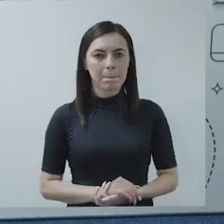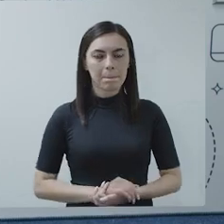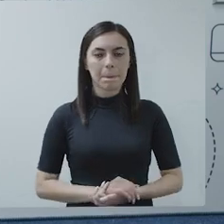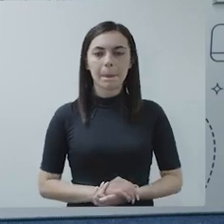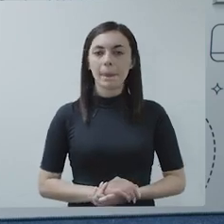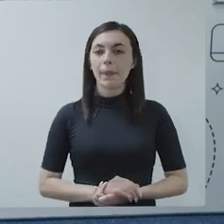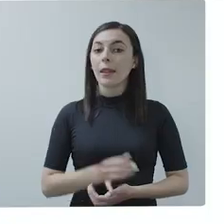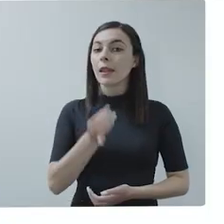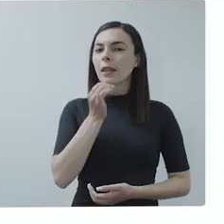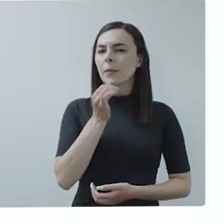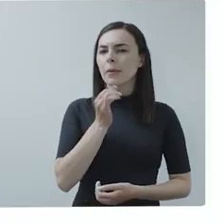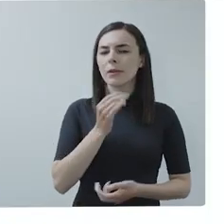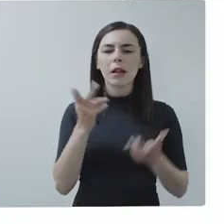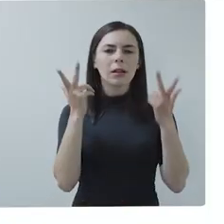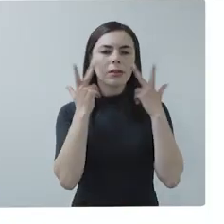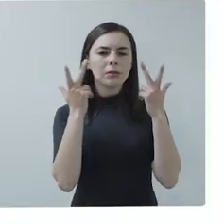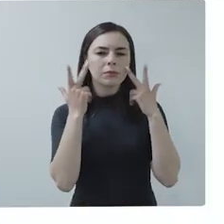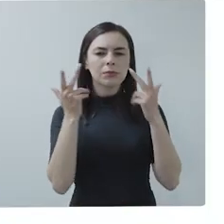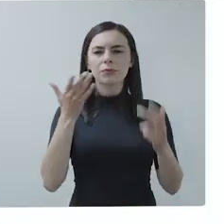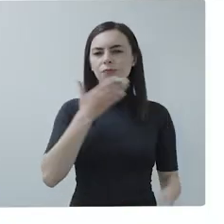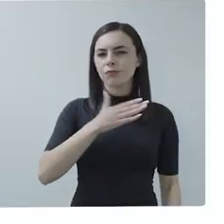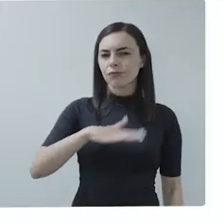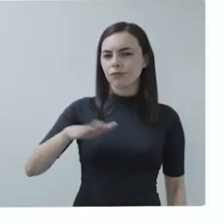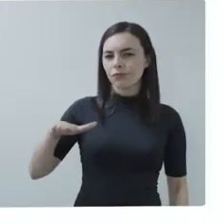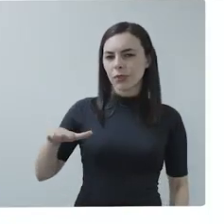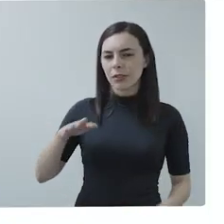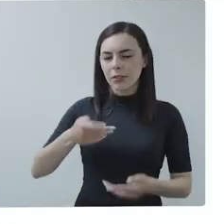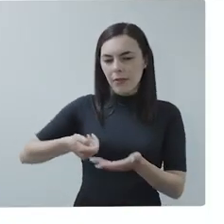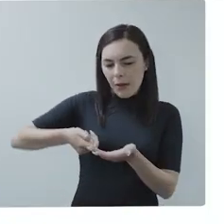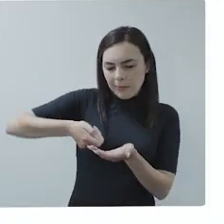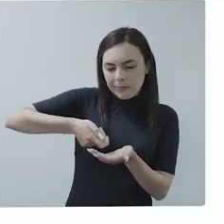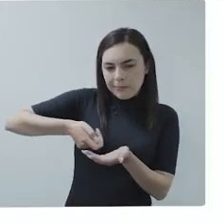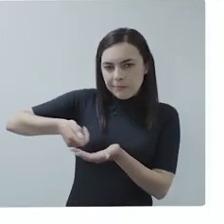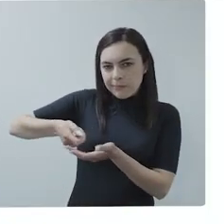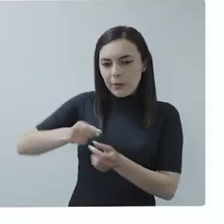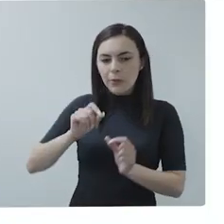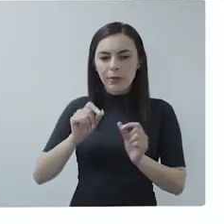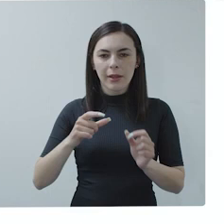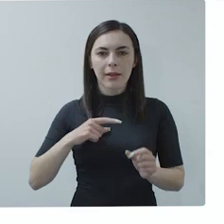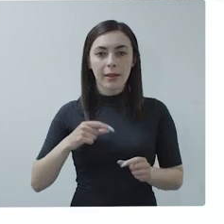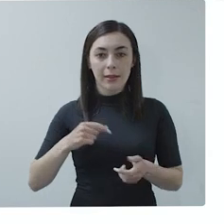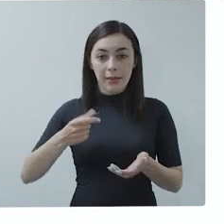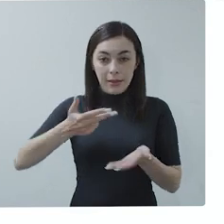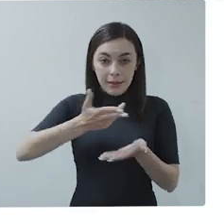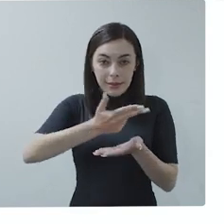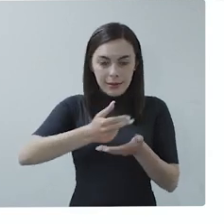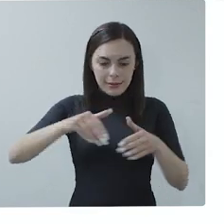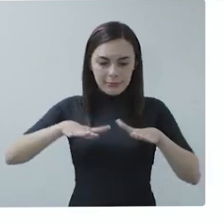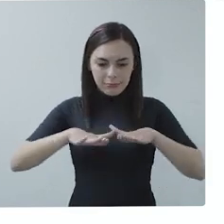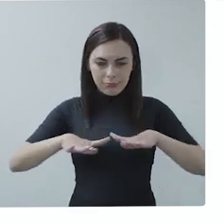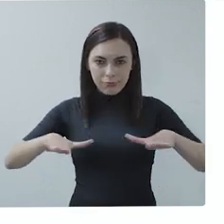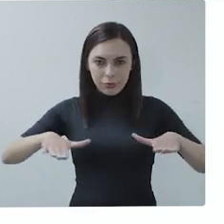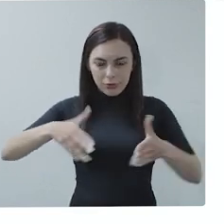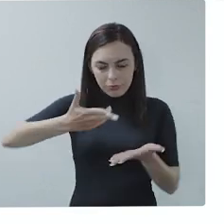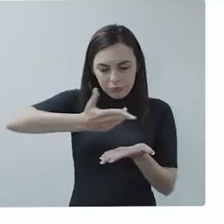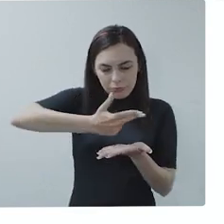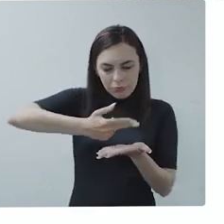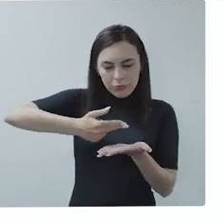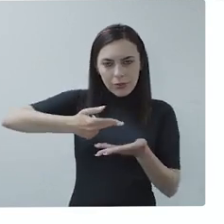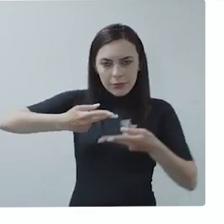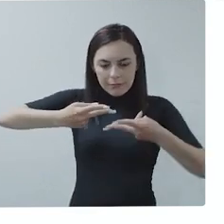Então, normalmente as crianças, quando vão jogar bolinha de gude, elas fazem esse triângulo no chão,